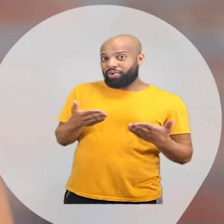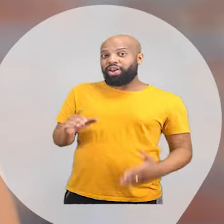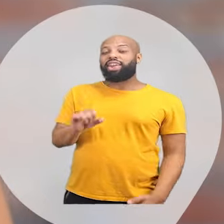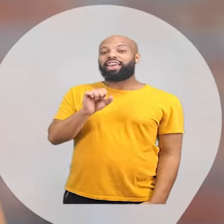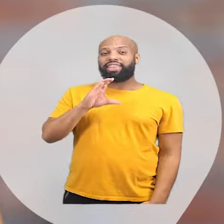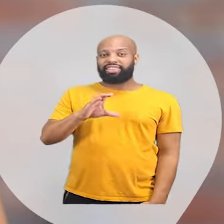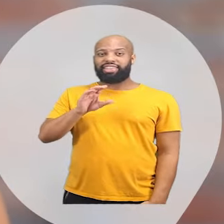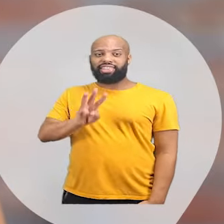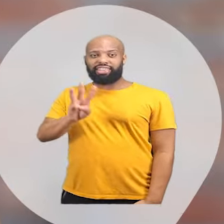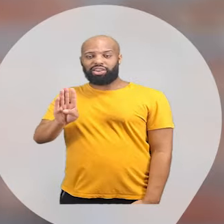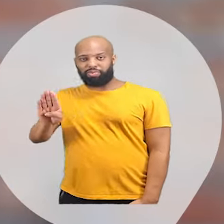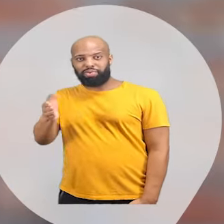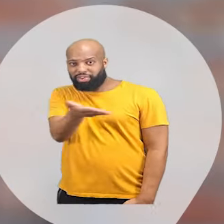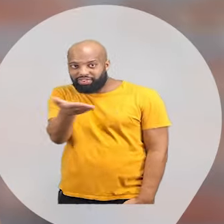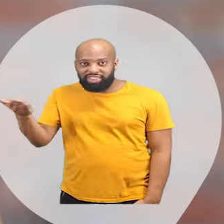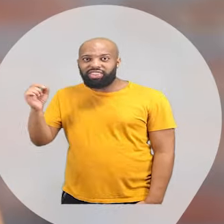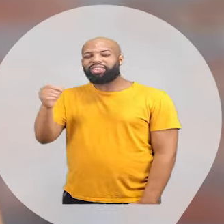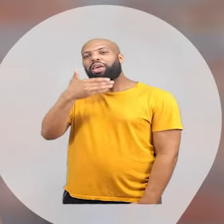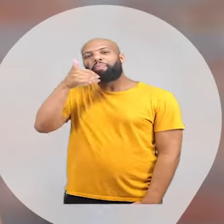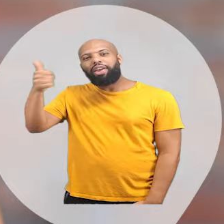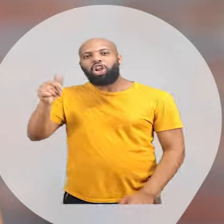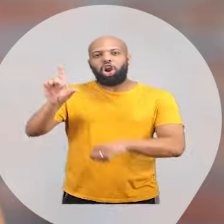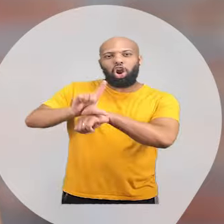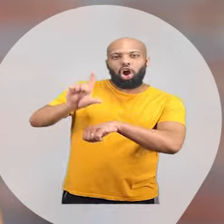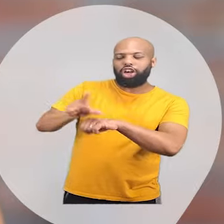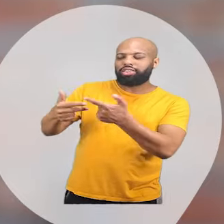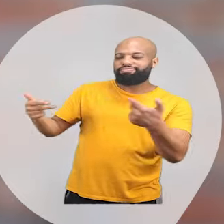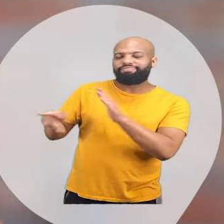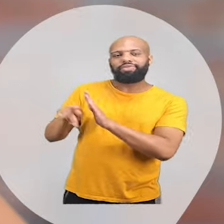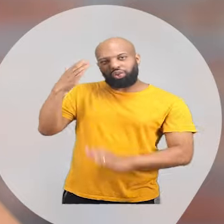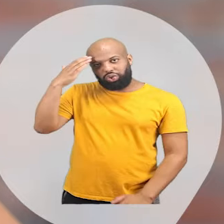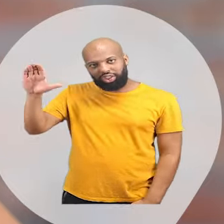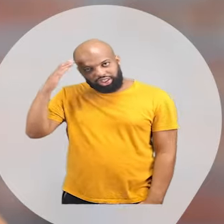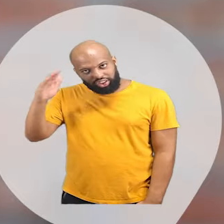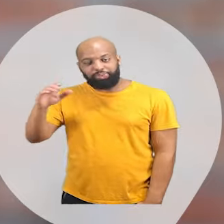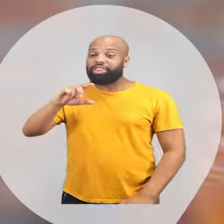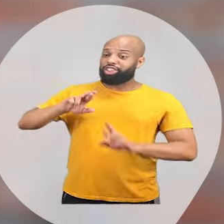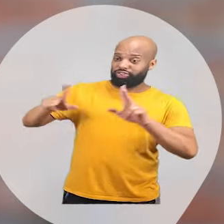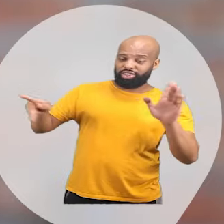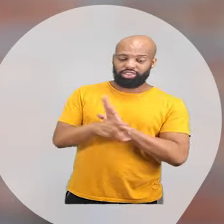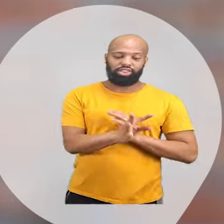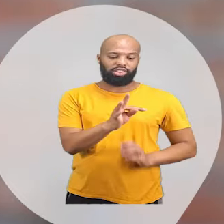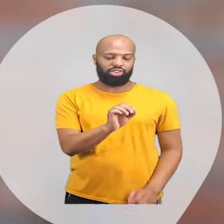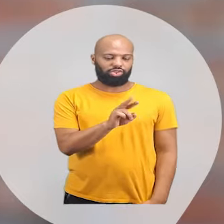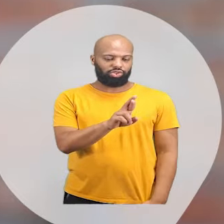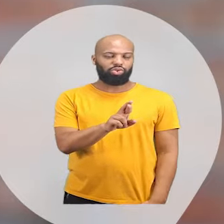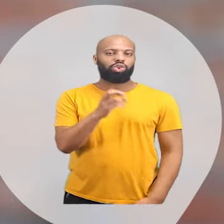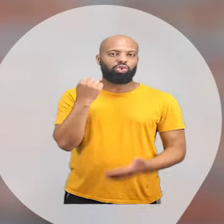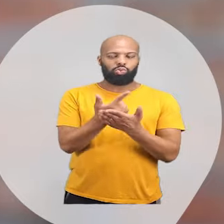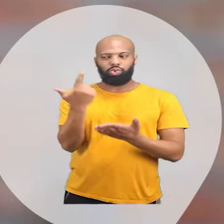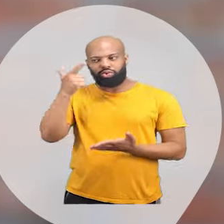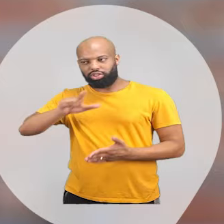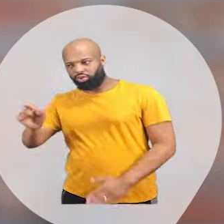CWB para você que é um guia com as melhores lojas de serviços de Curitiba então lá diferente do Tour que você compra